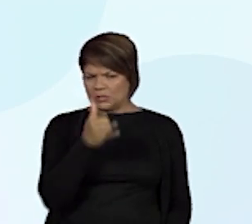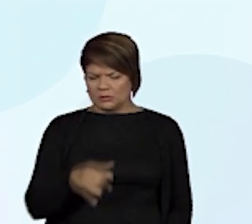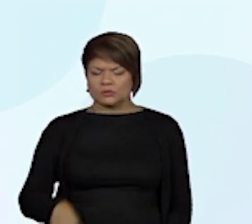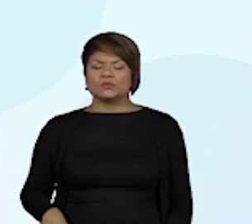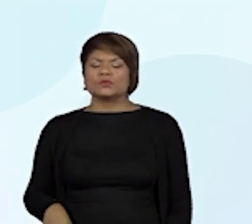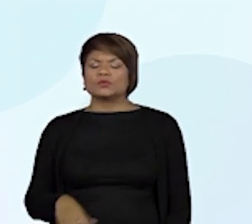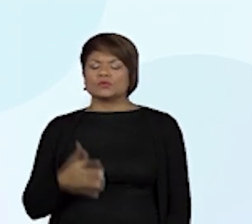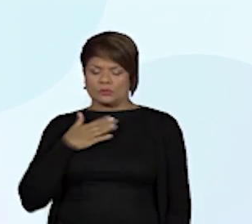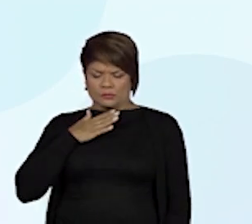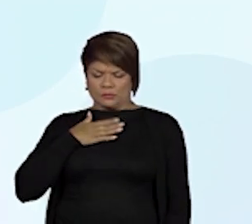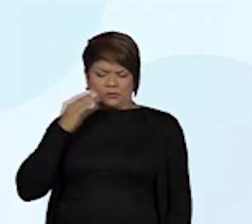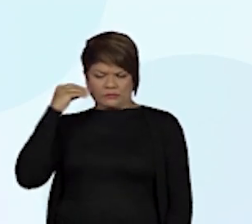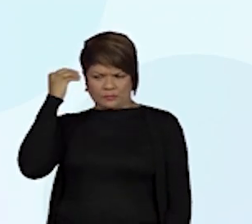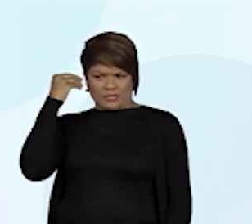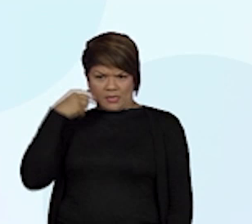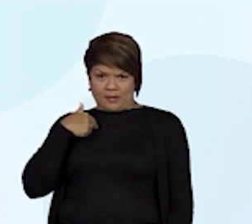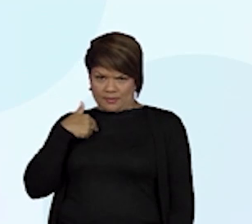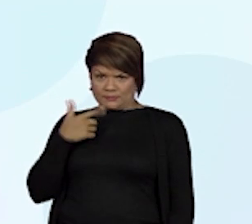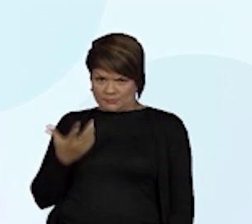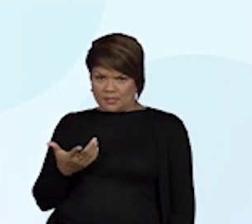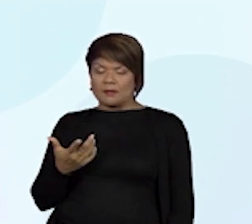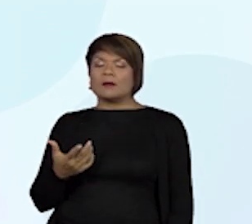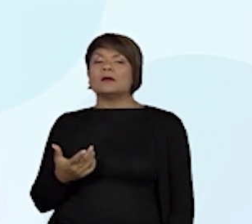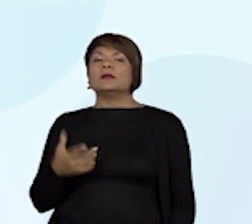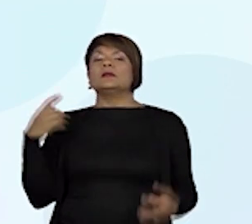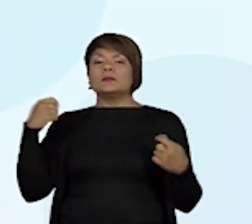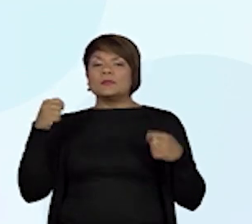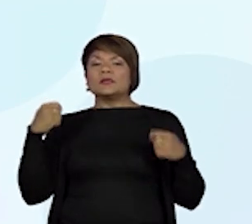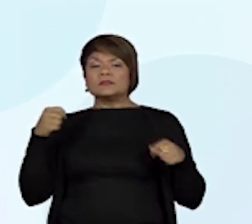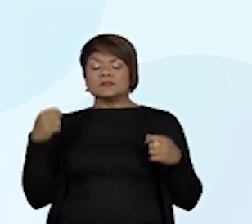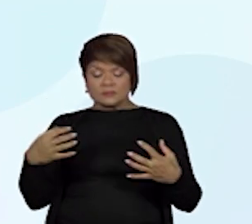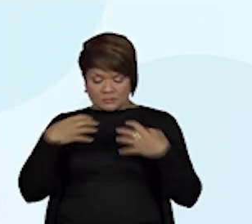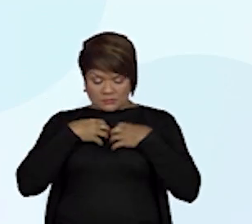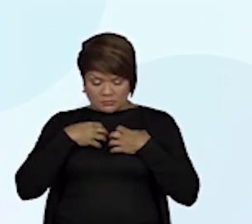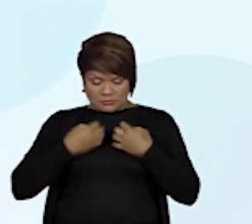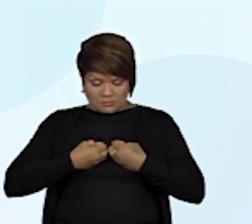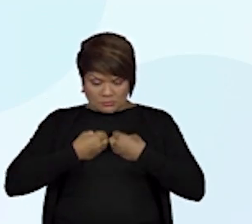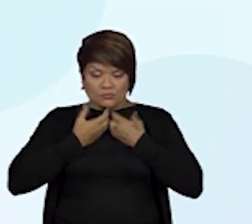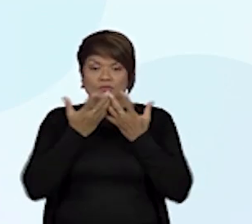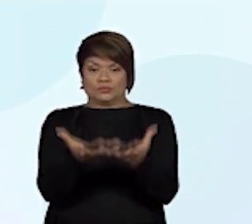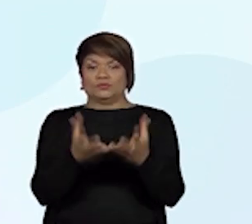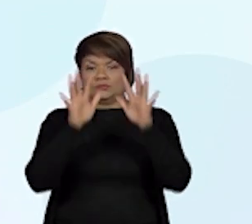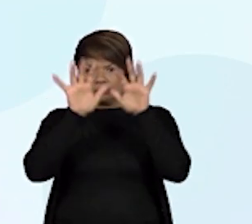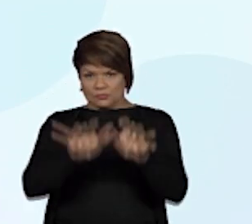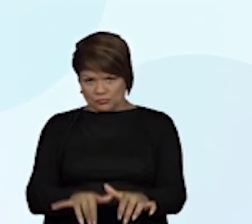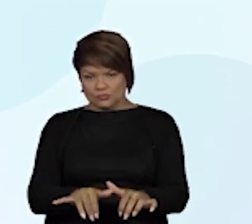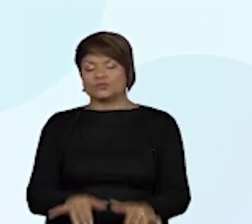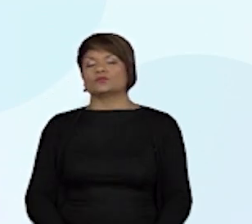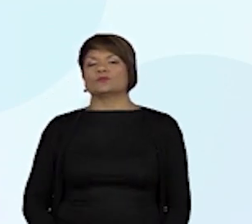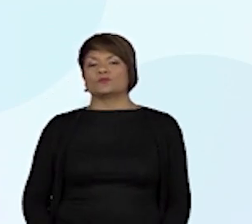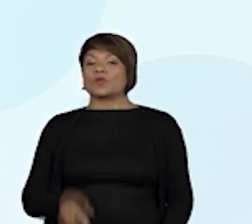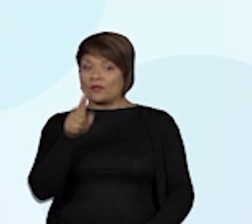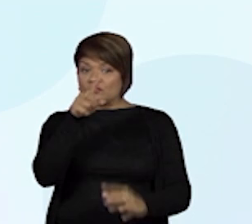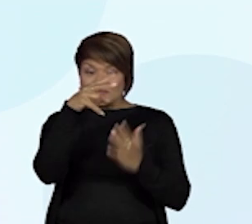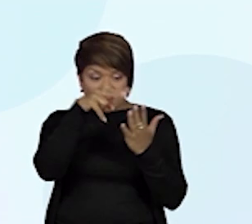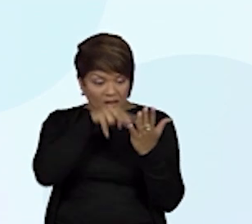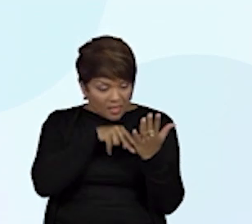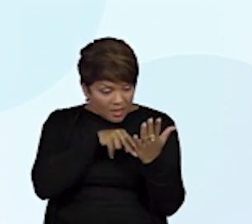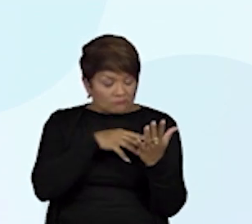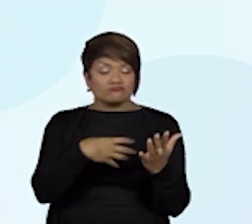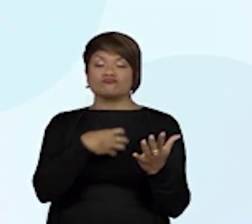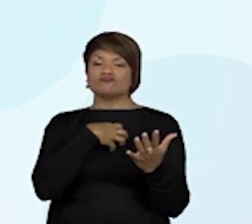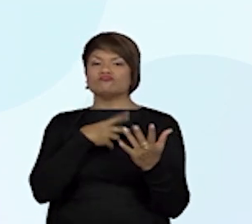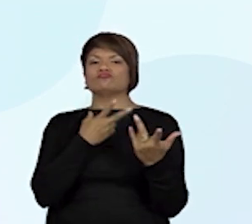experiência dela, ela tem que passar tudo o que ela sentiu. Então, você vai sentir o que a pessoa está